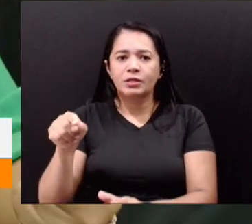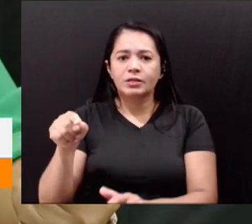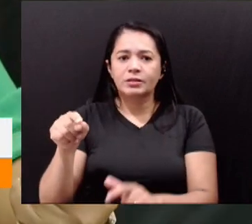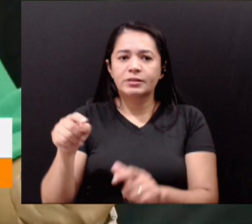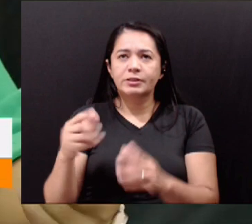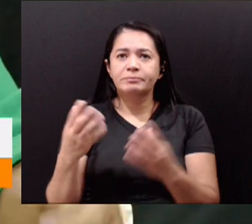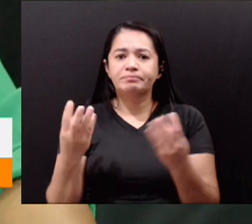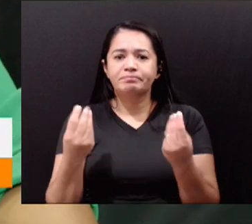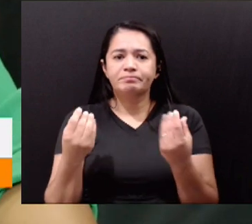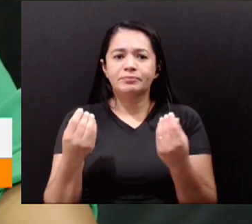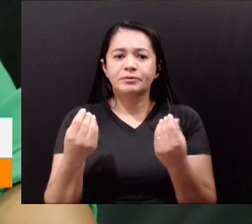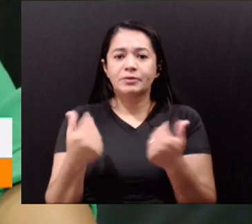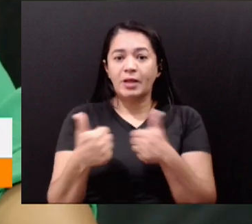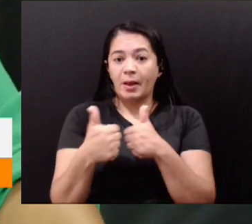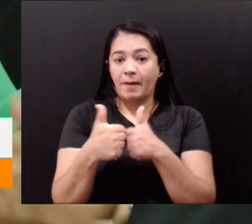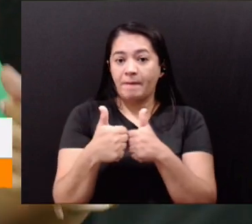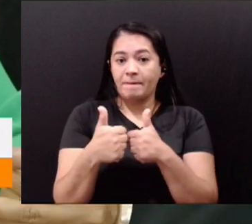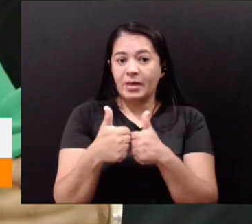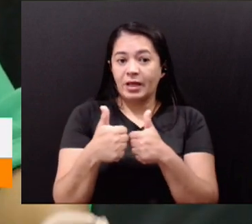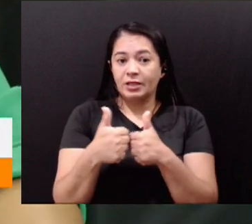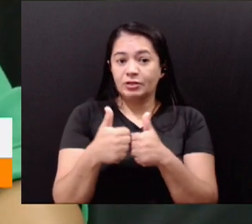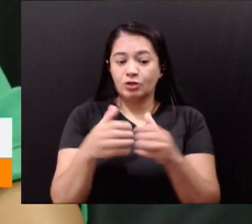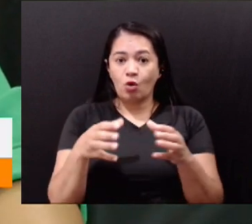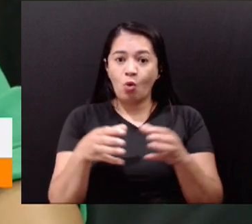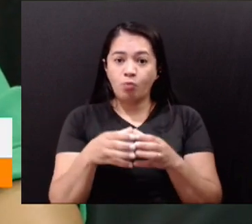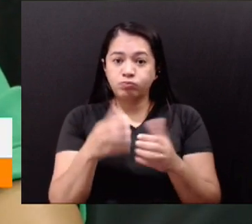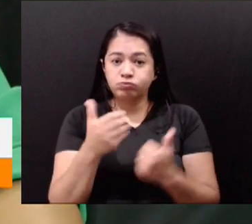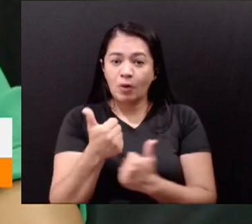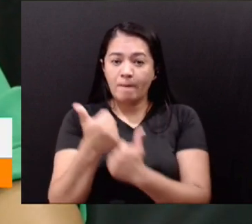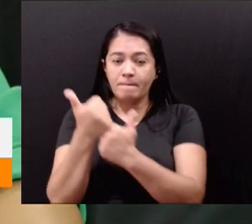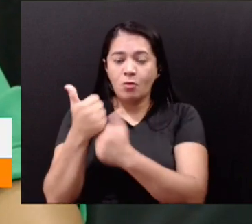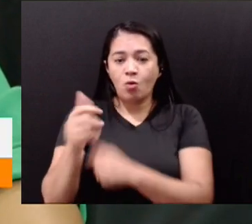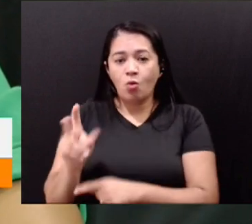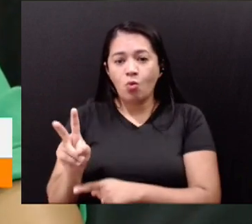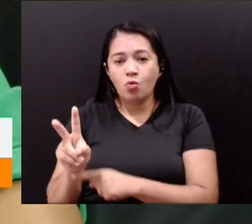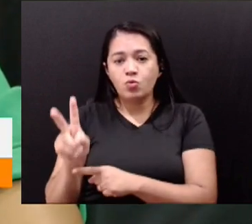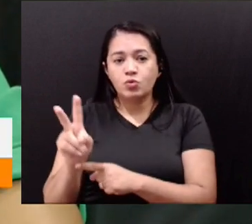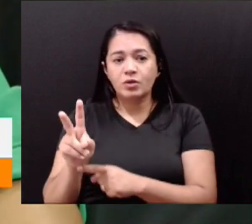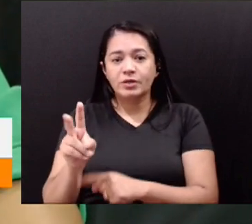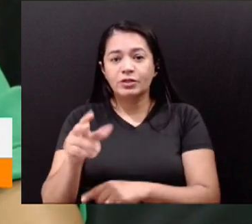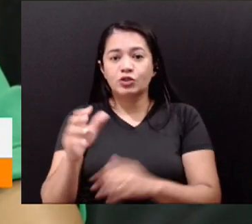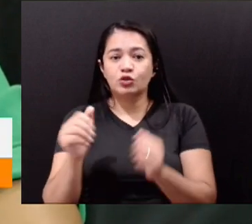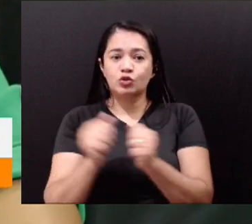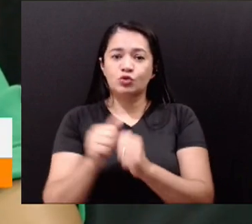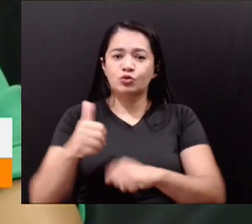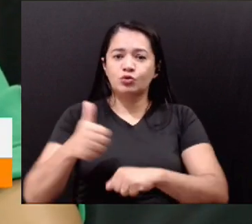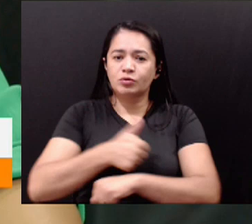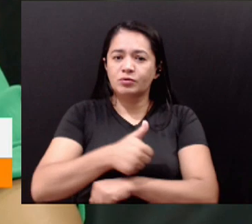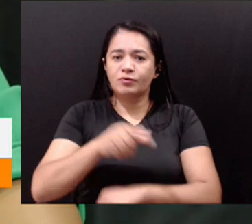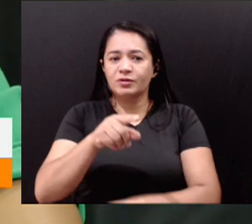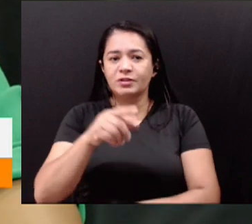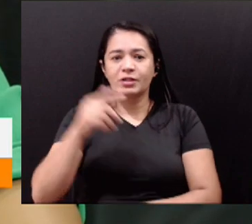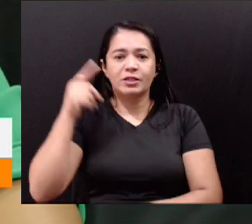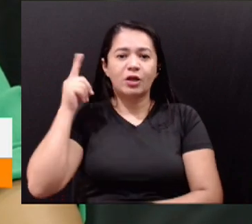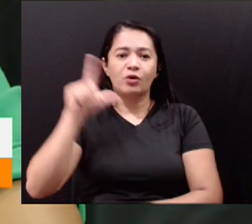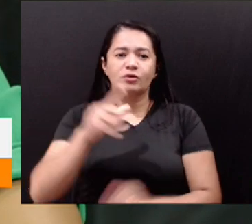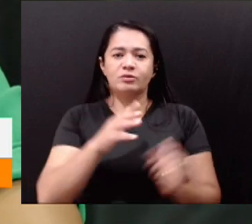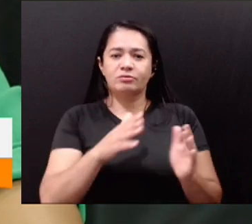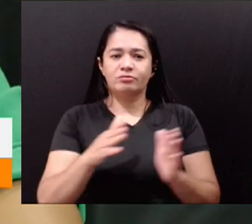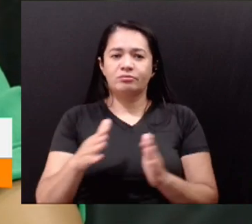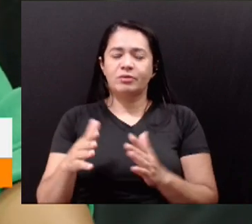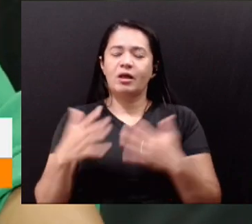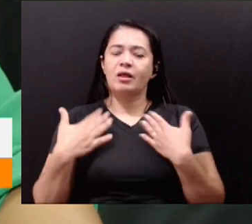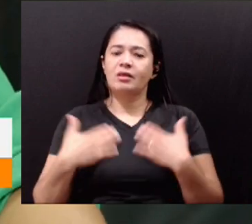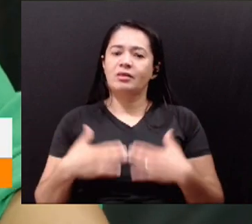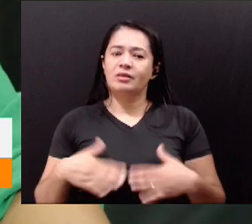uma rede de proteção e de pessoas especialistas, eu tenho certeza que você vai passar por essa fase bem tranquila. A